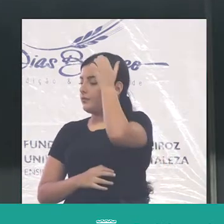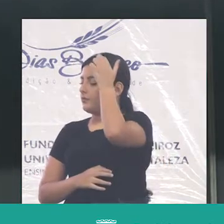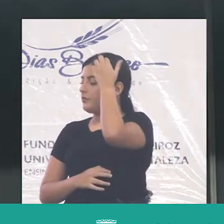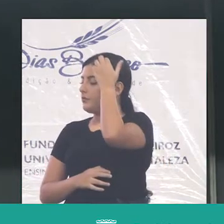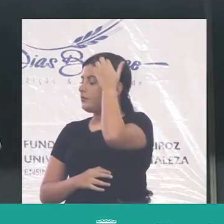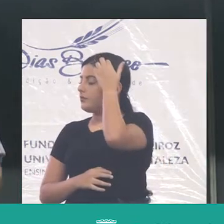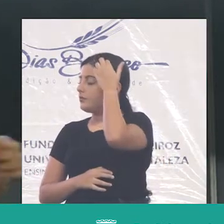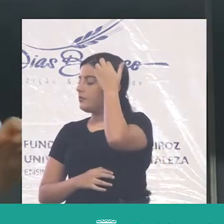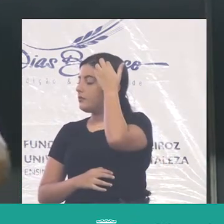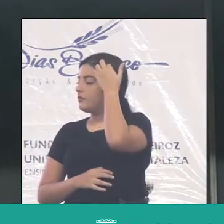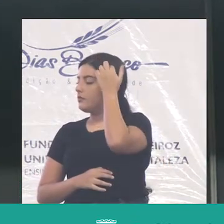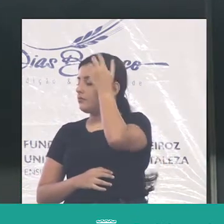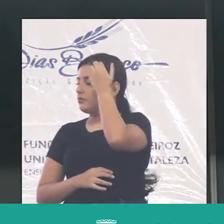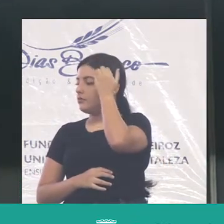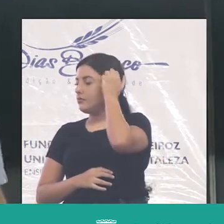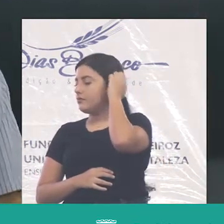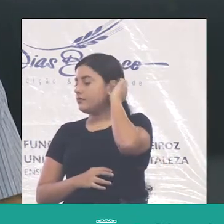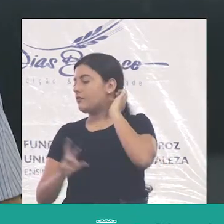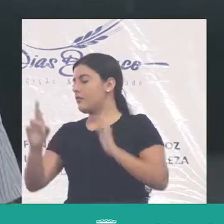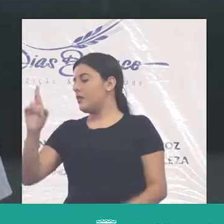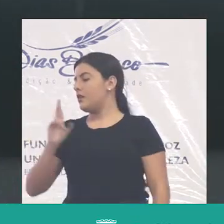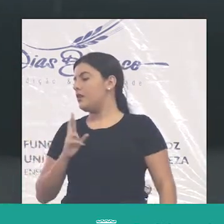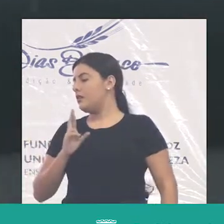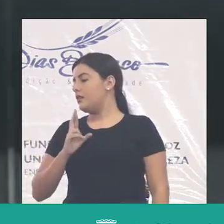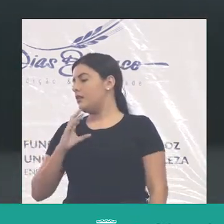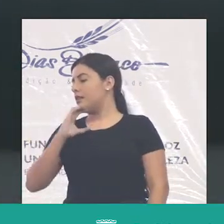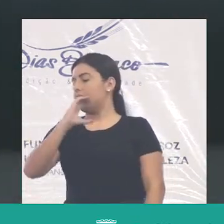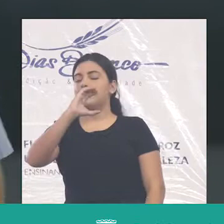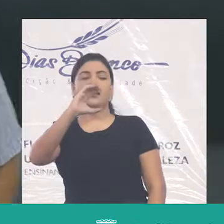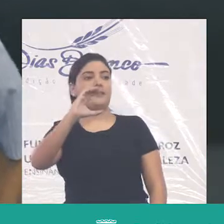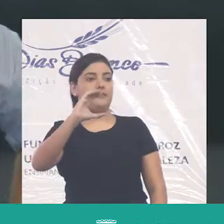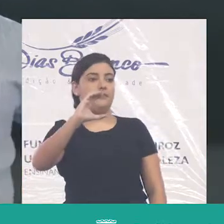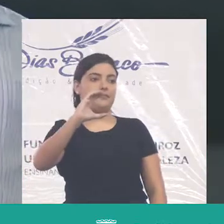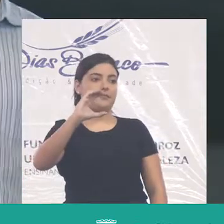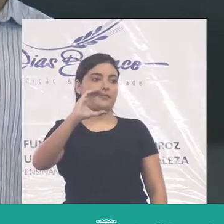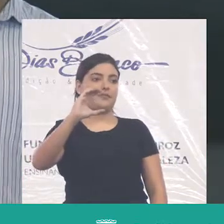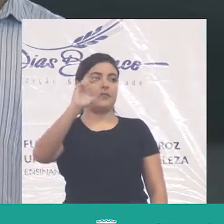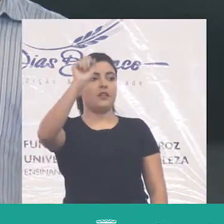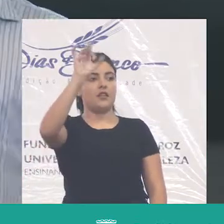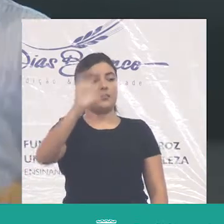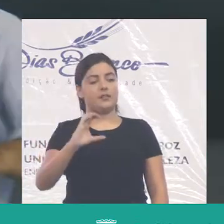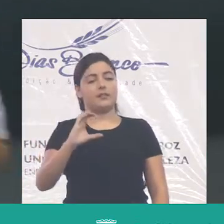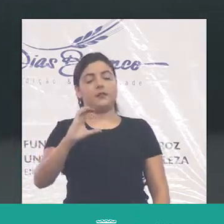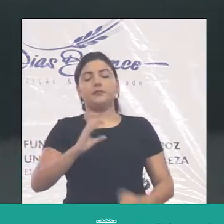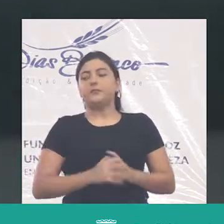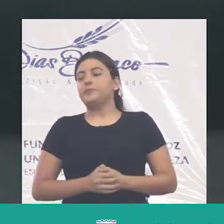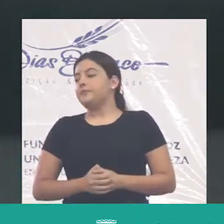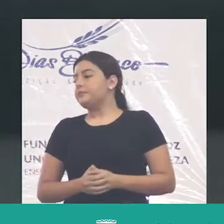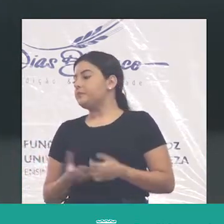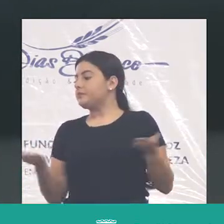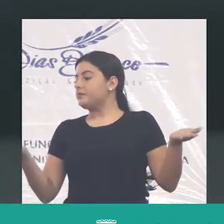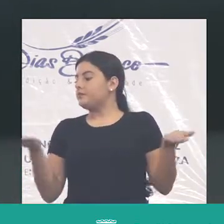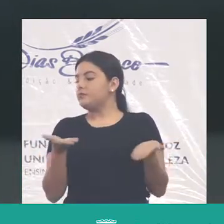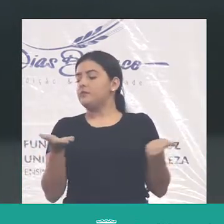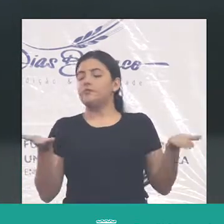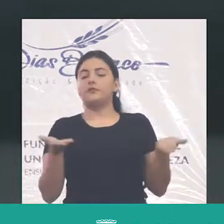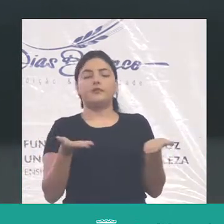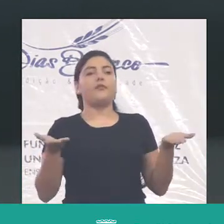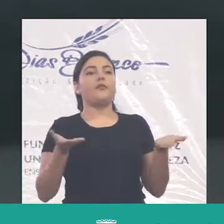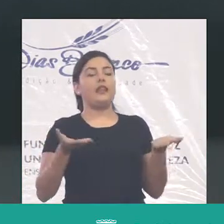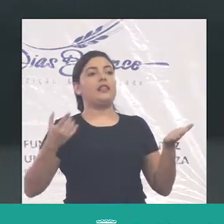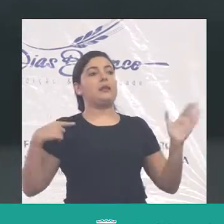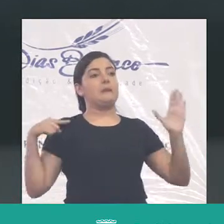litros. O gabarito disso aí, se eu não me engano, é a letra C de casa. Tá ok? Então percebam,